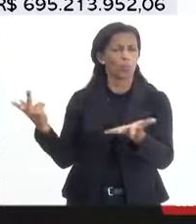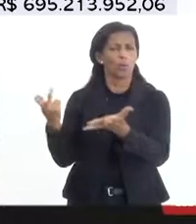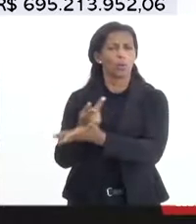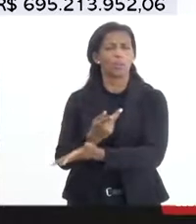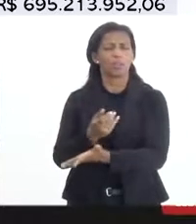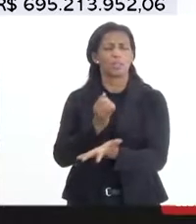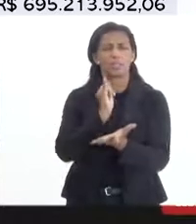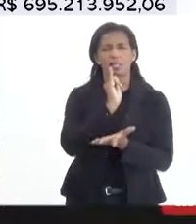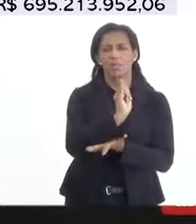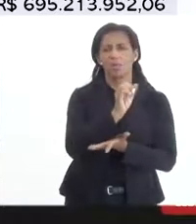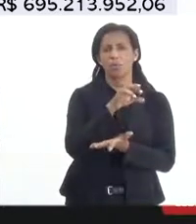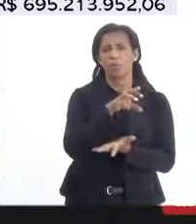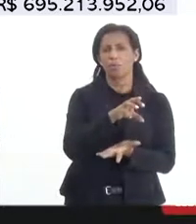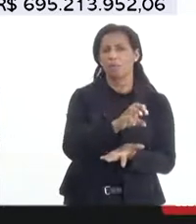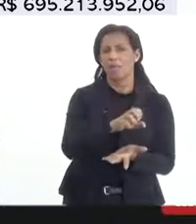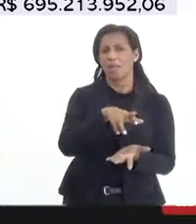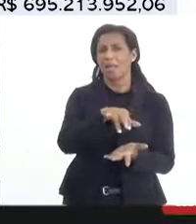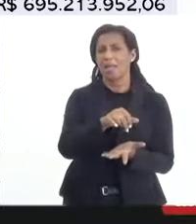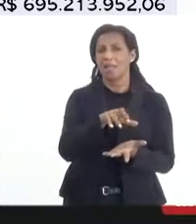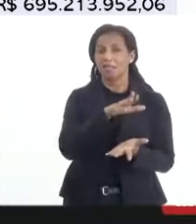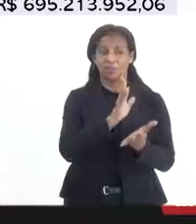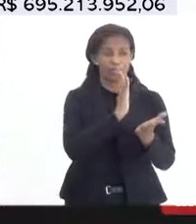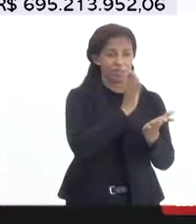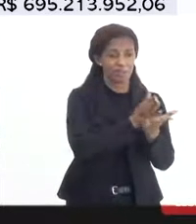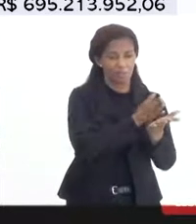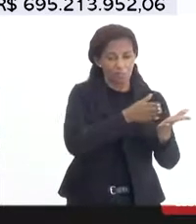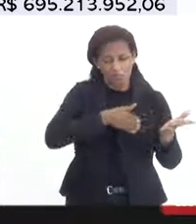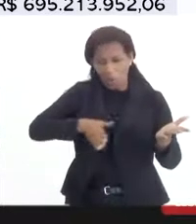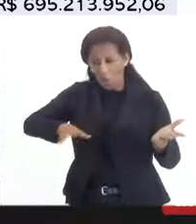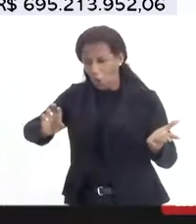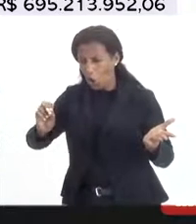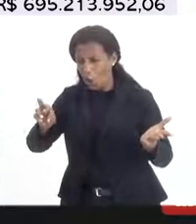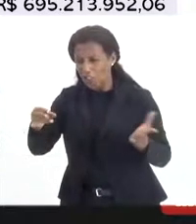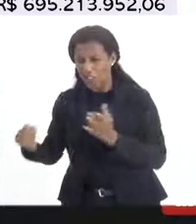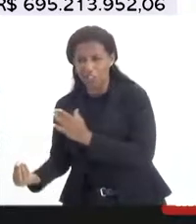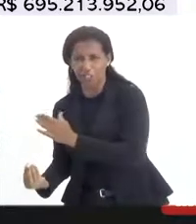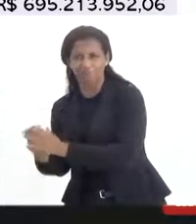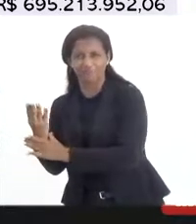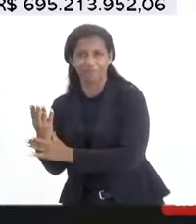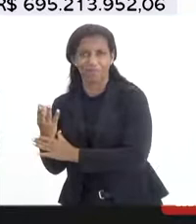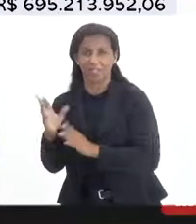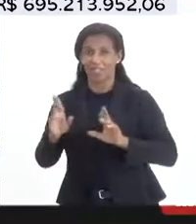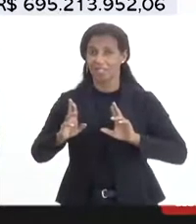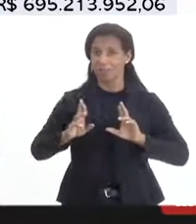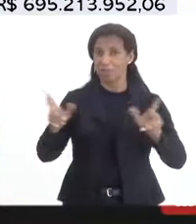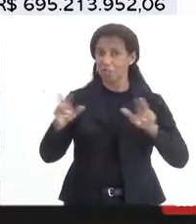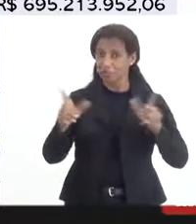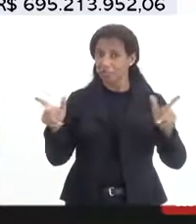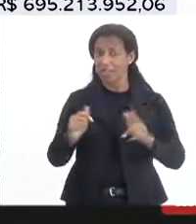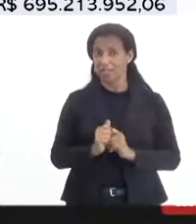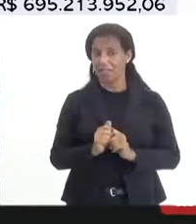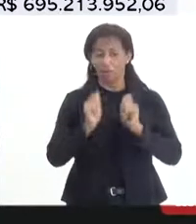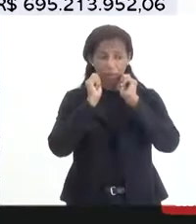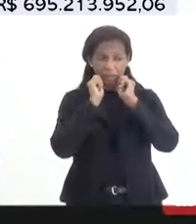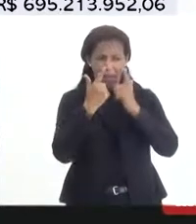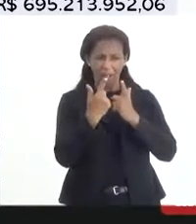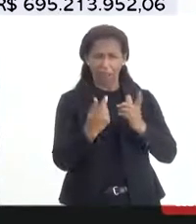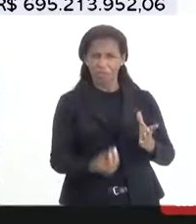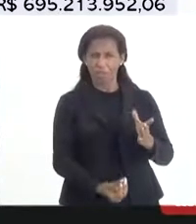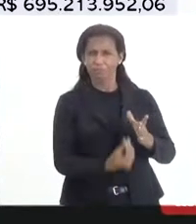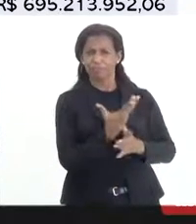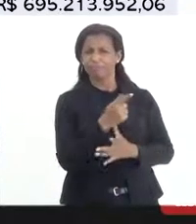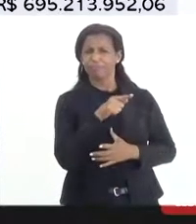não fosse no destino, fosse para a origem. E aí teve uma divergência muito grande de valor entre que a Alerj levantou e a